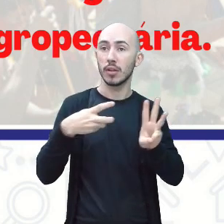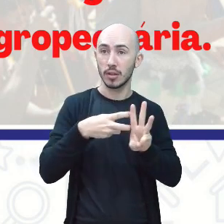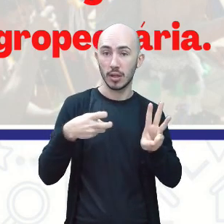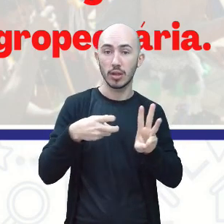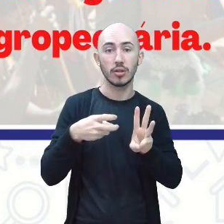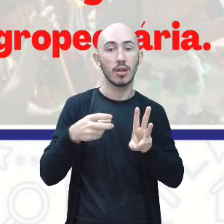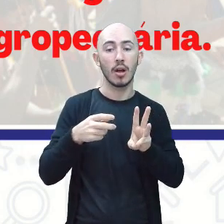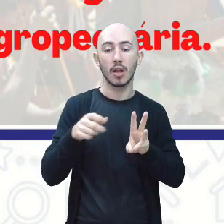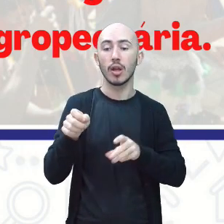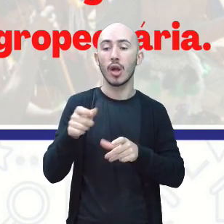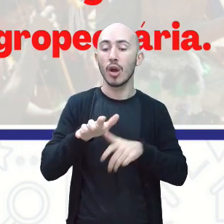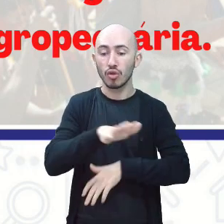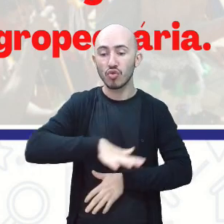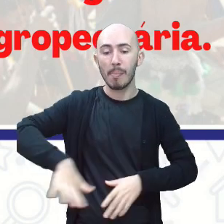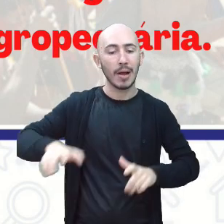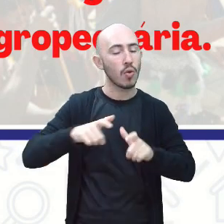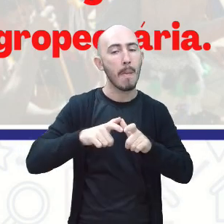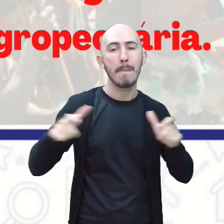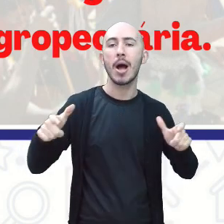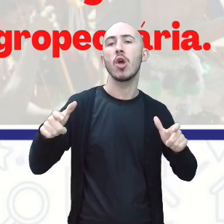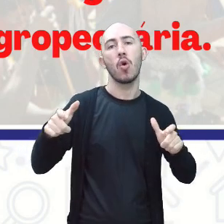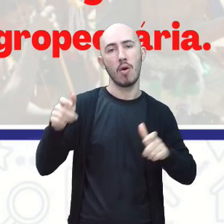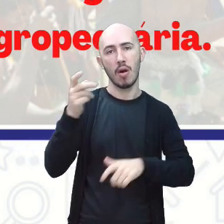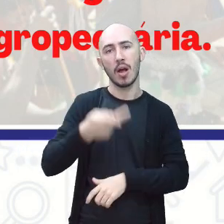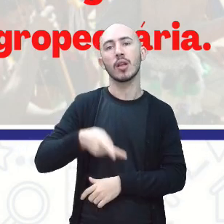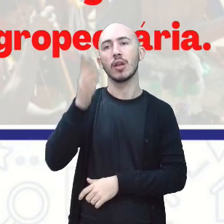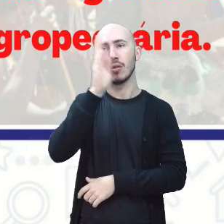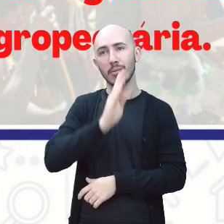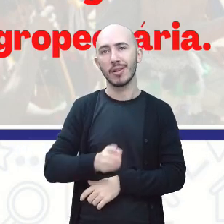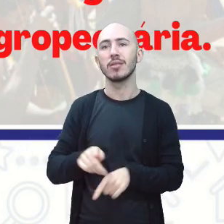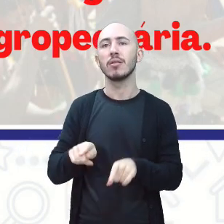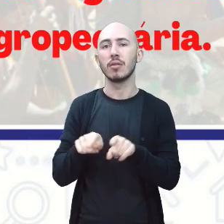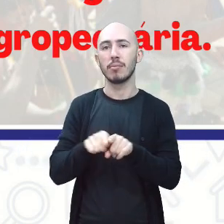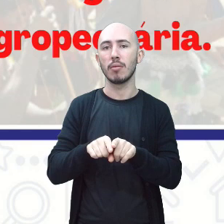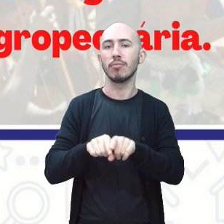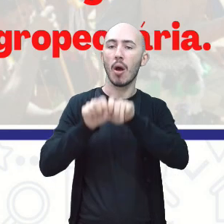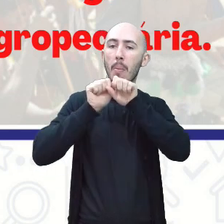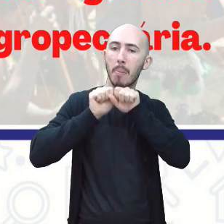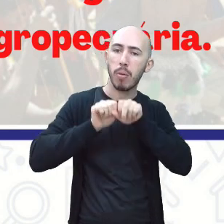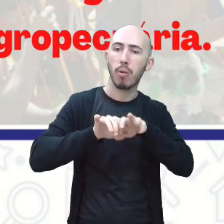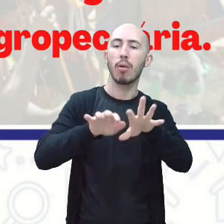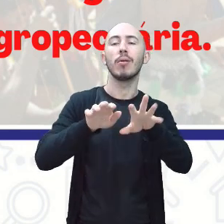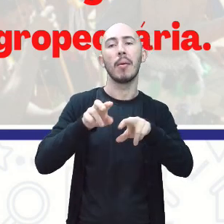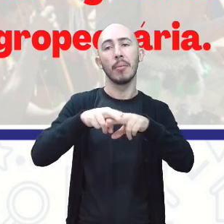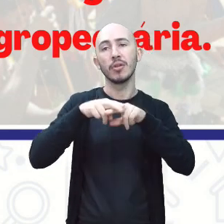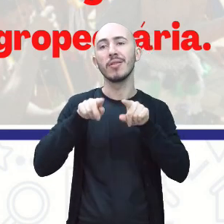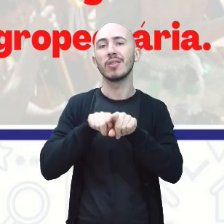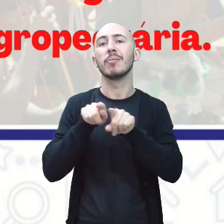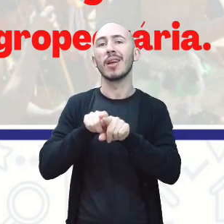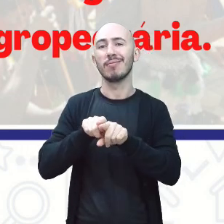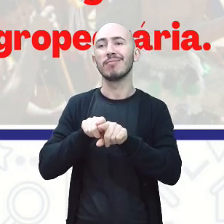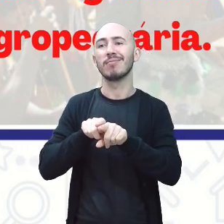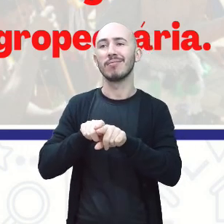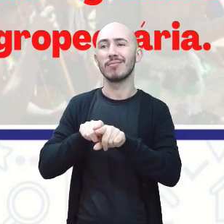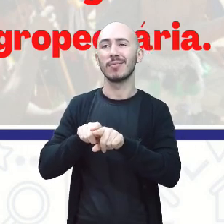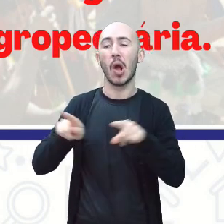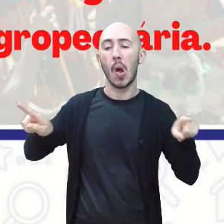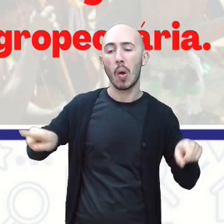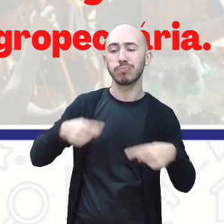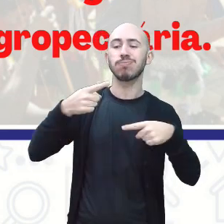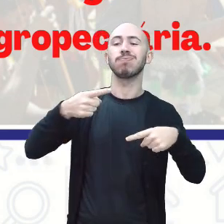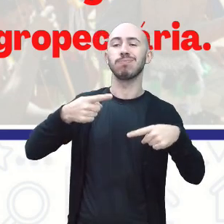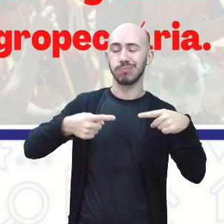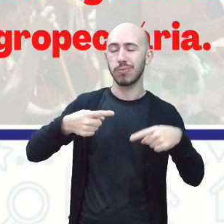território brasileiro e de maior expressão também, dado que os conflitos que esses grupos enfrentam e sua luta contra os